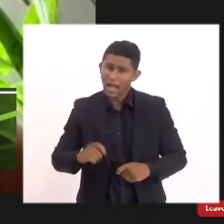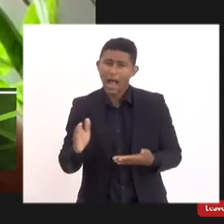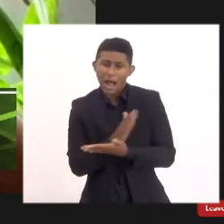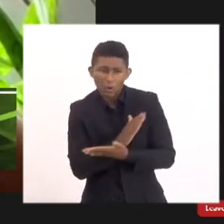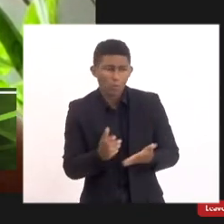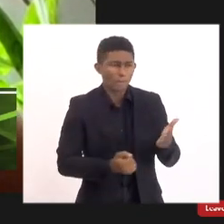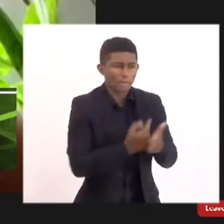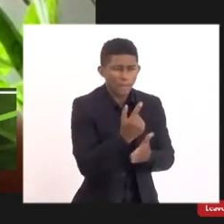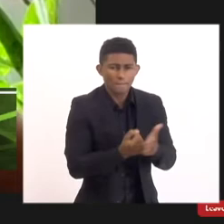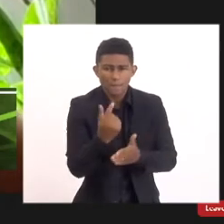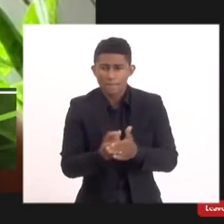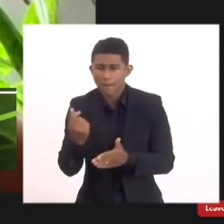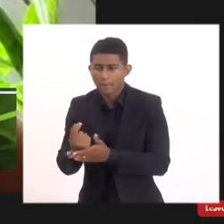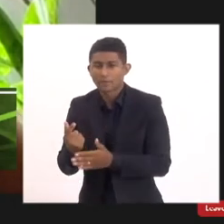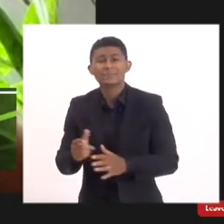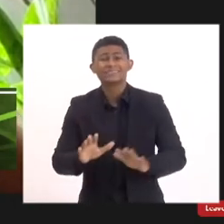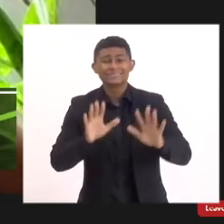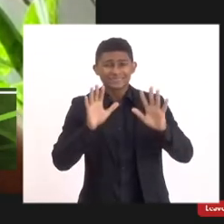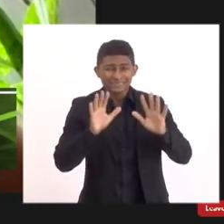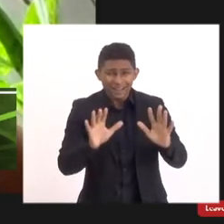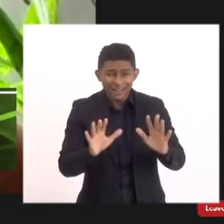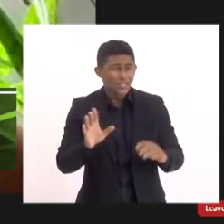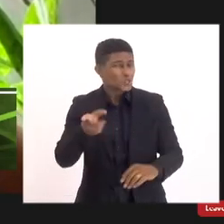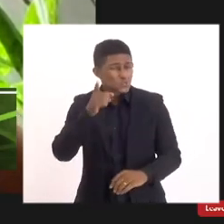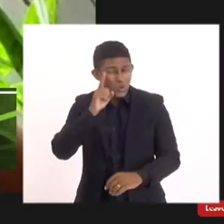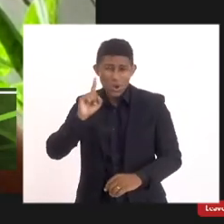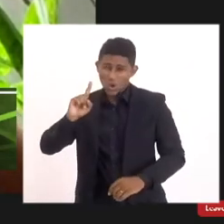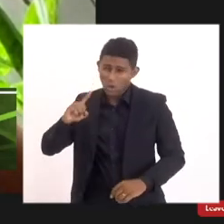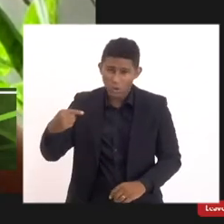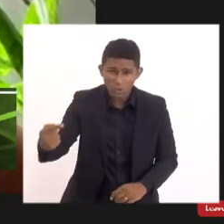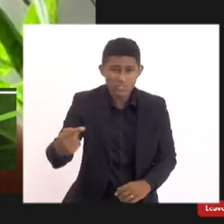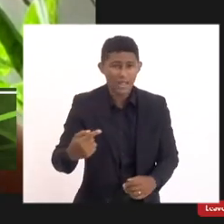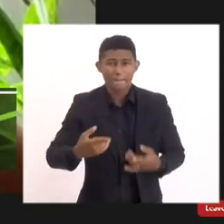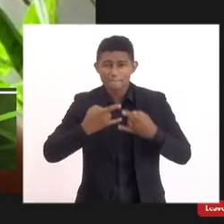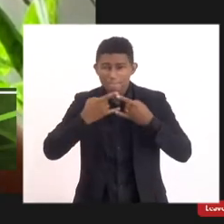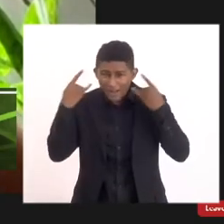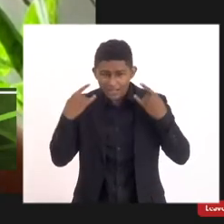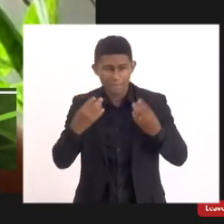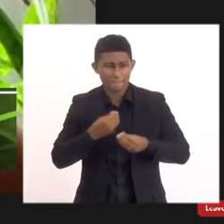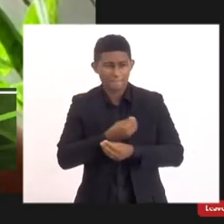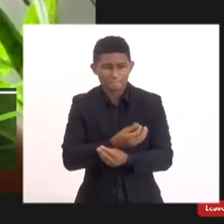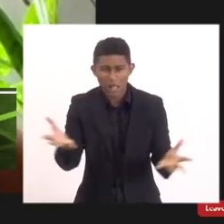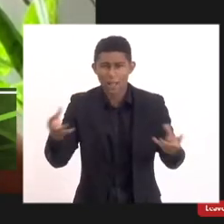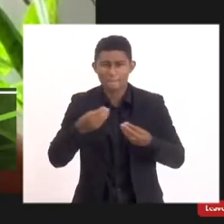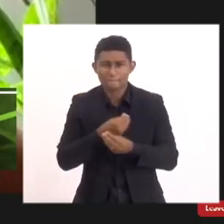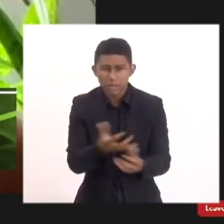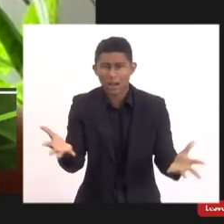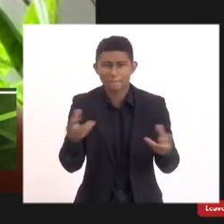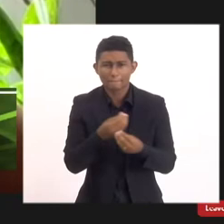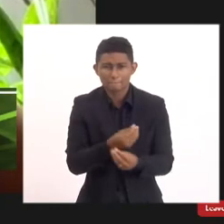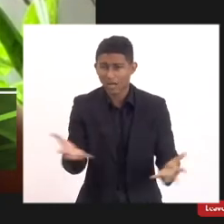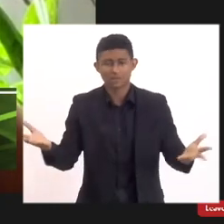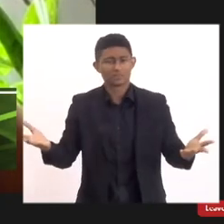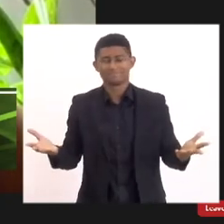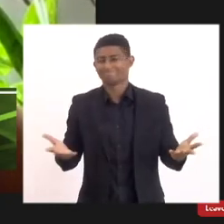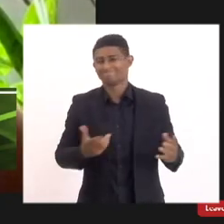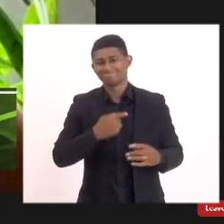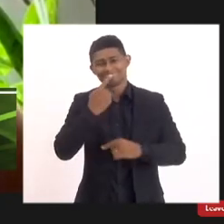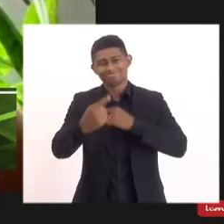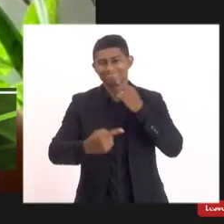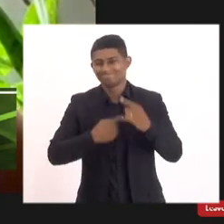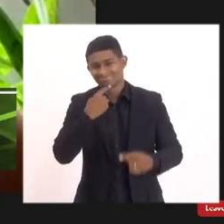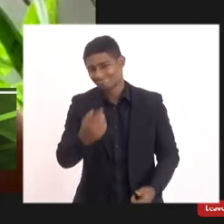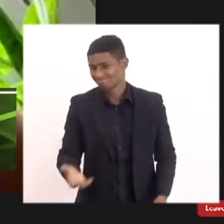não daria para atender essa compra de máscaras, que praticamente é diária, né?